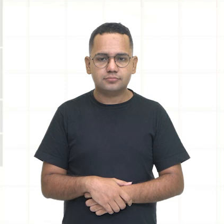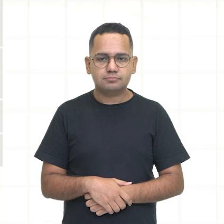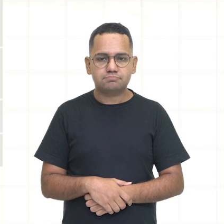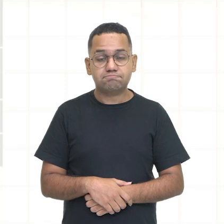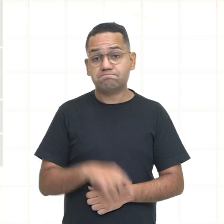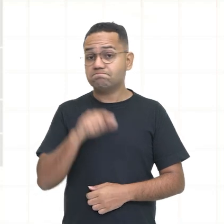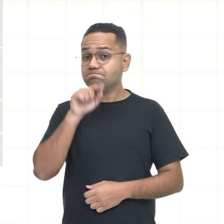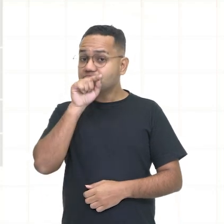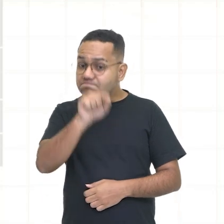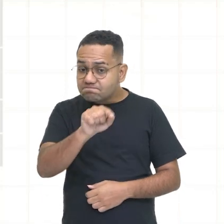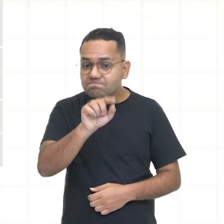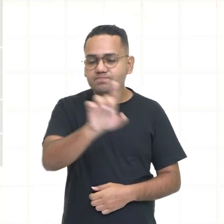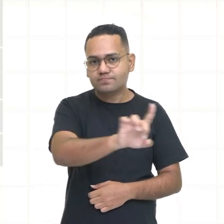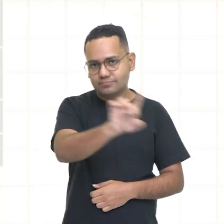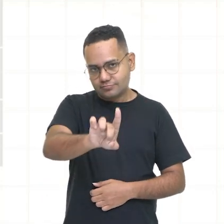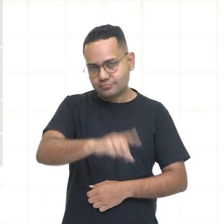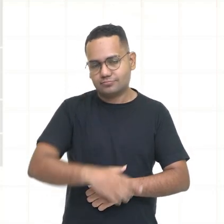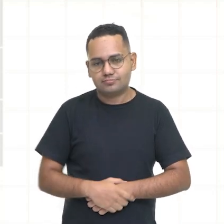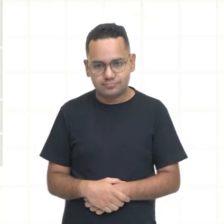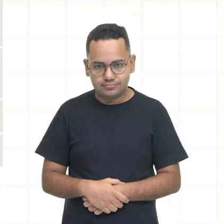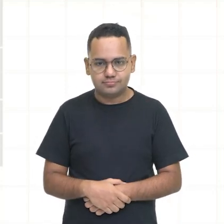gente?